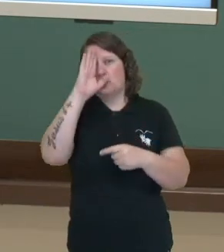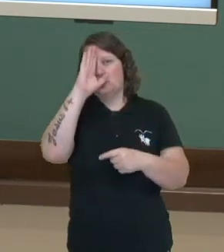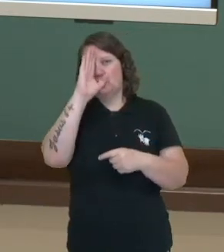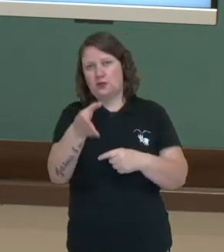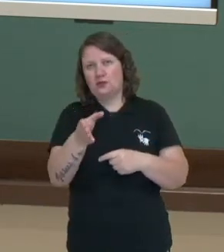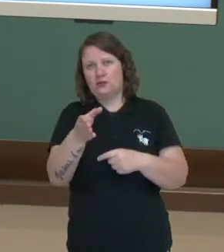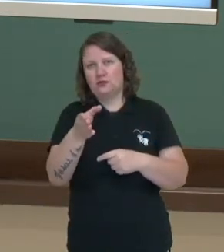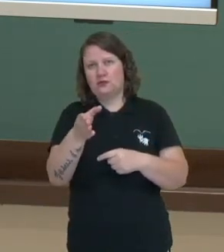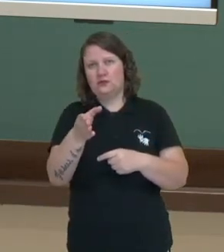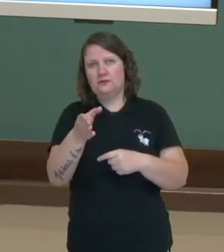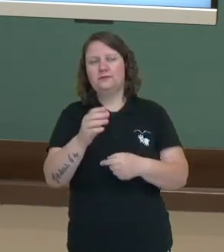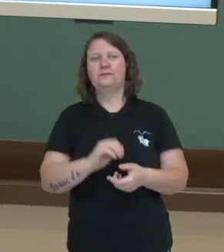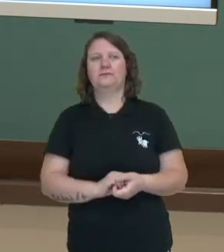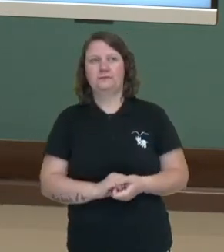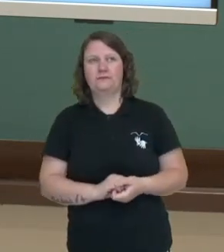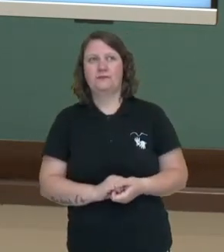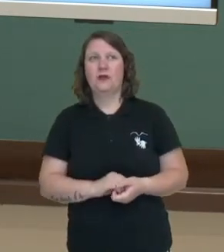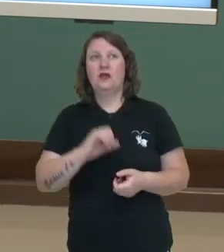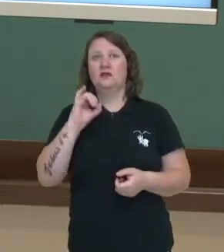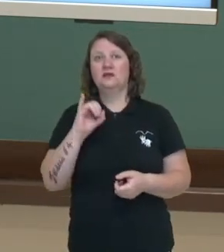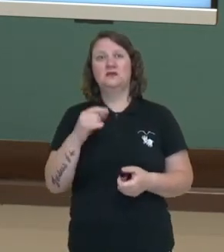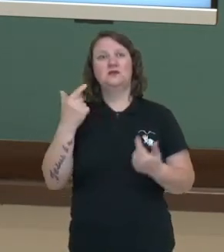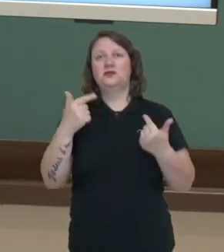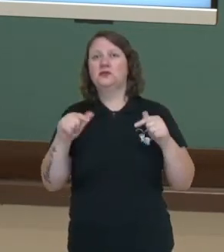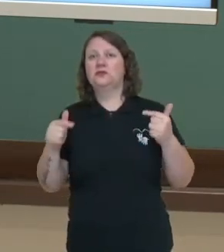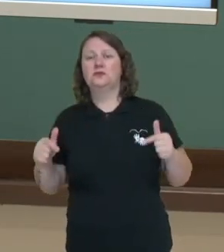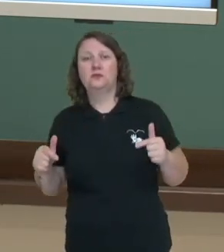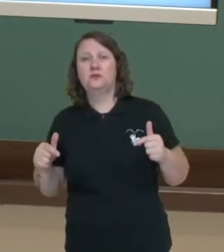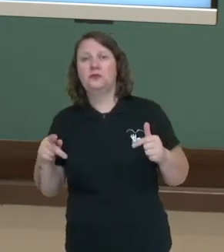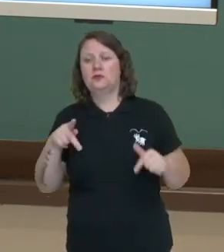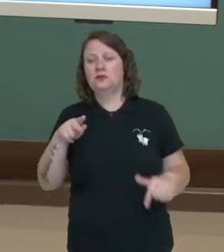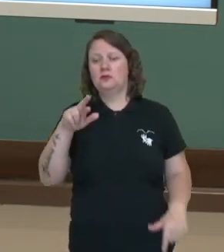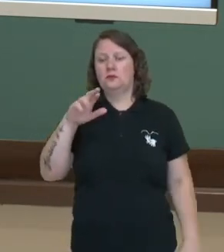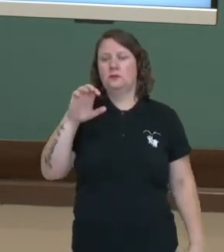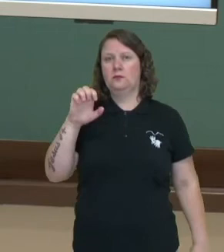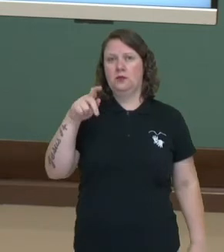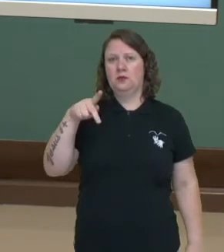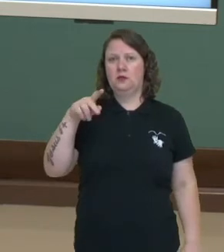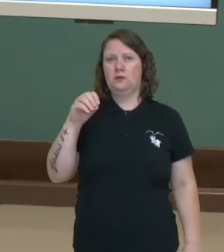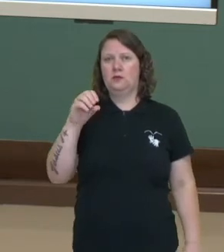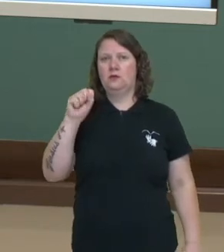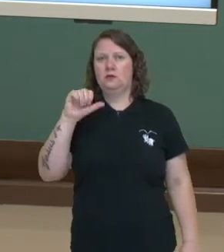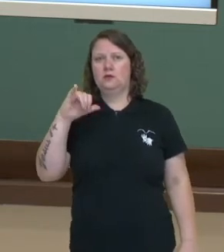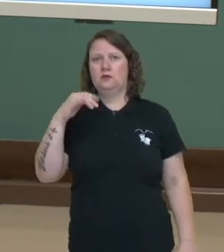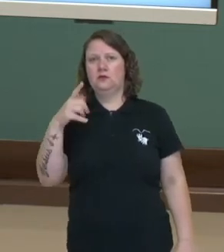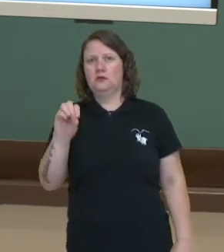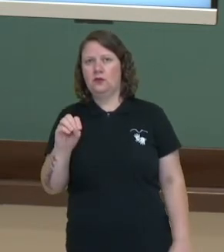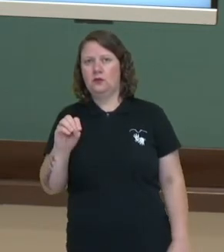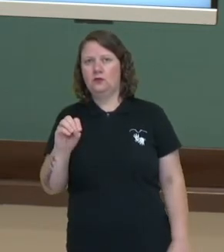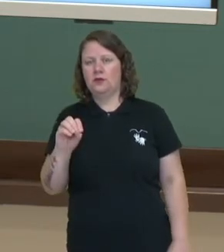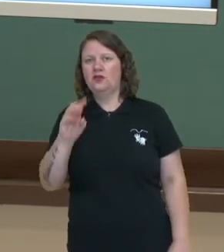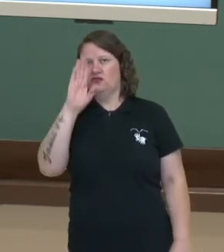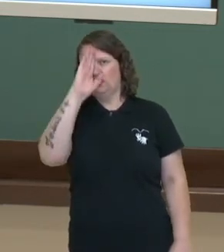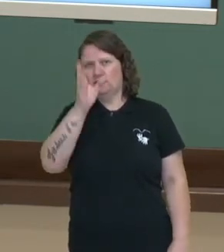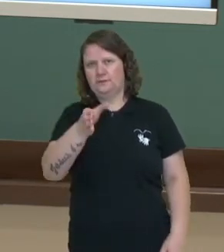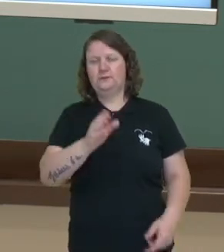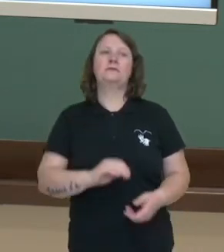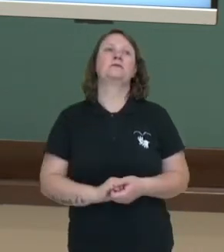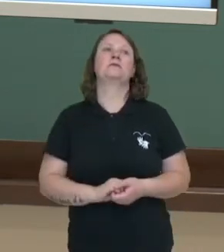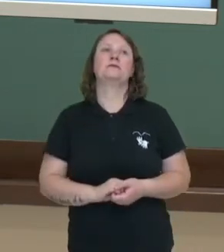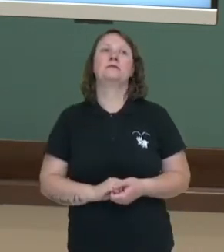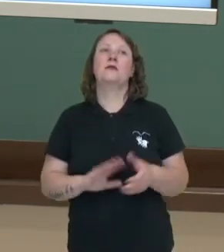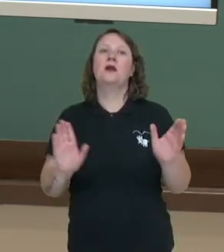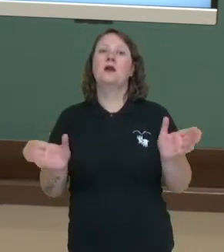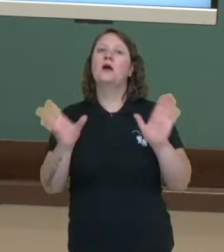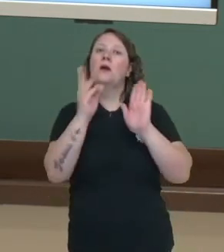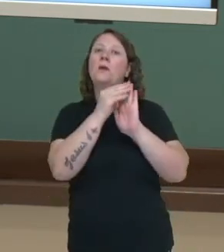de objeto do verbo. Se eu não tenho preposição, é um objeto direto. Vamos